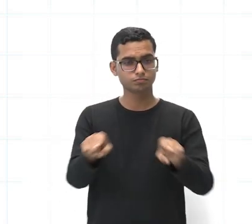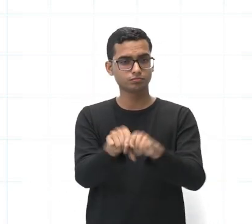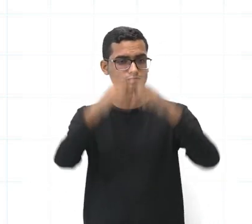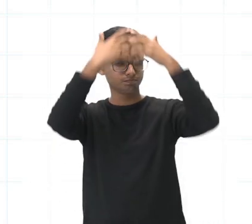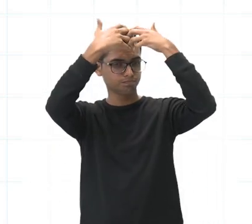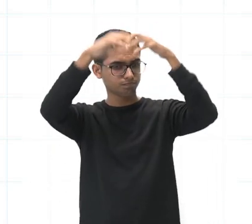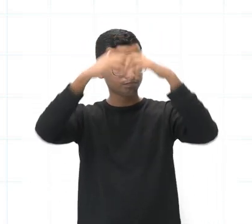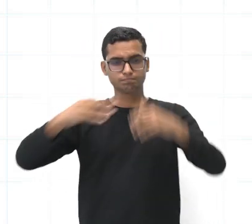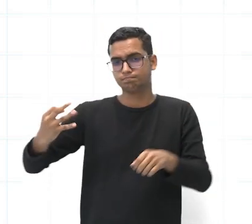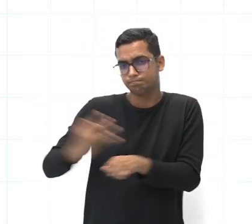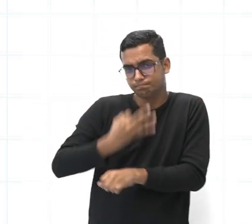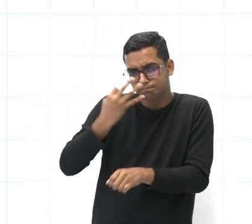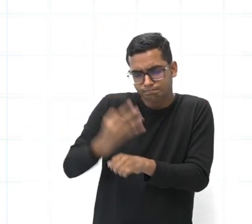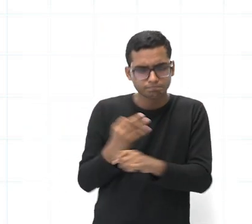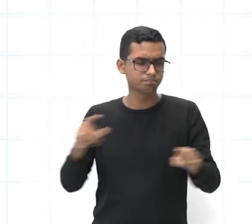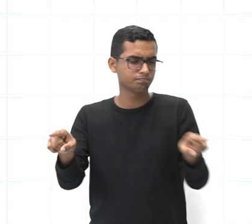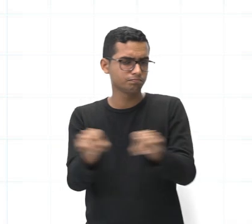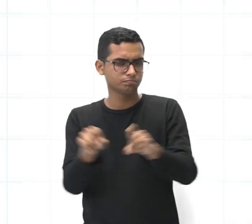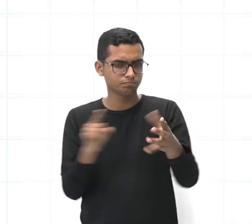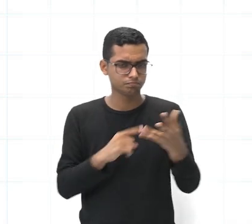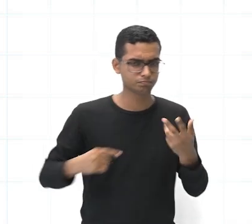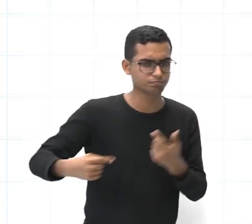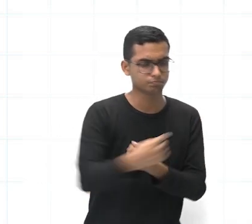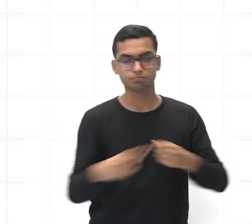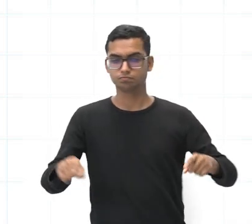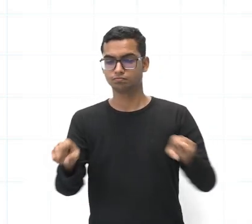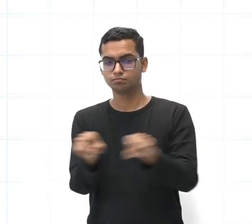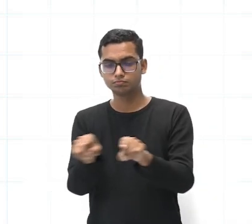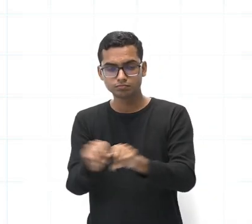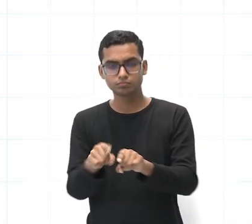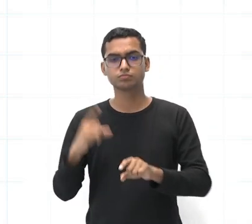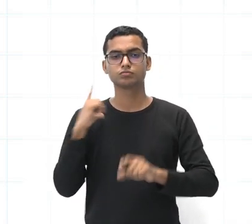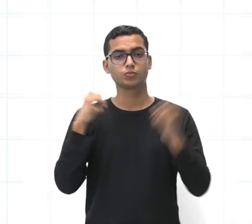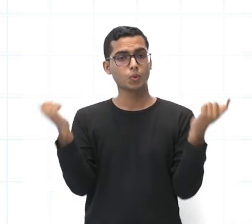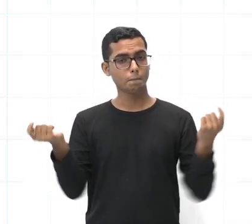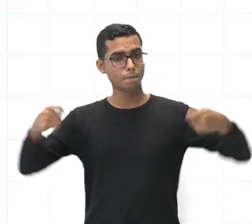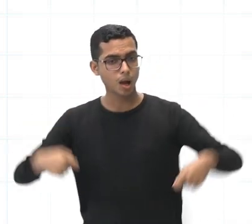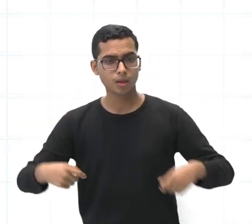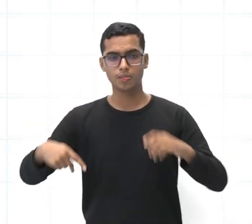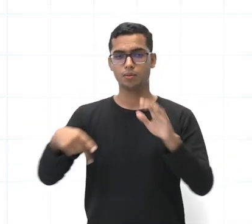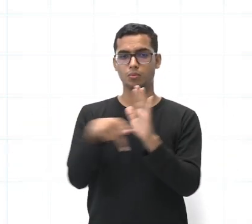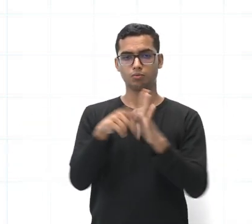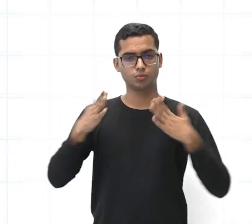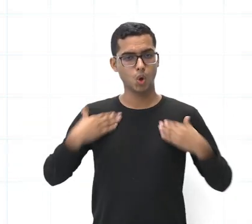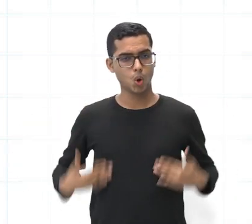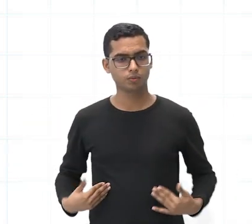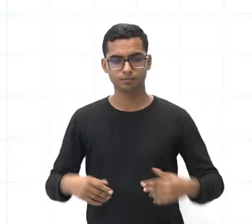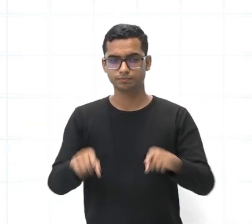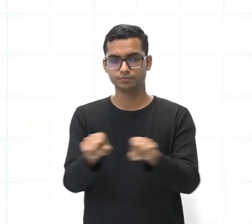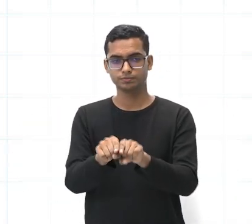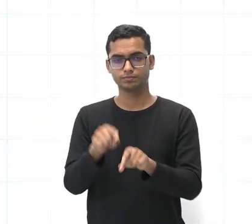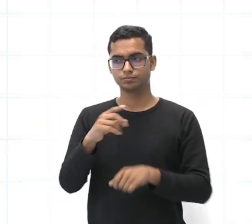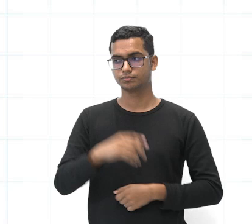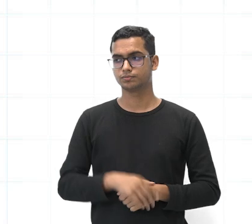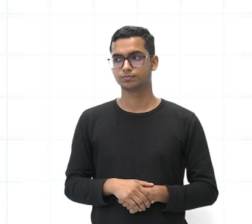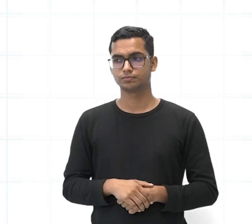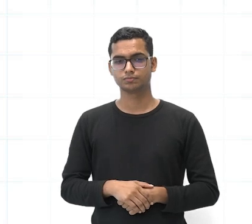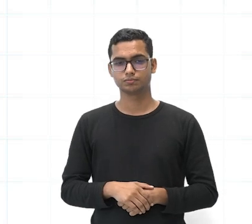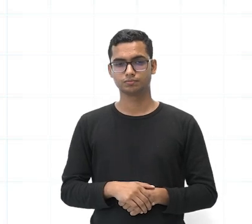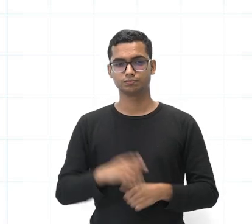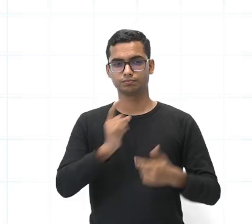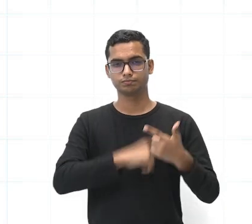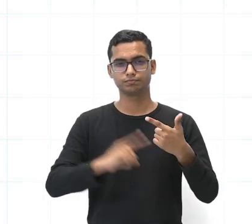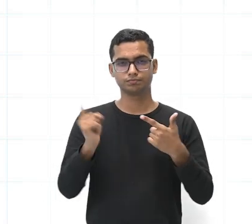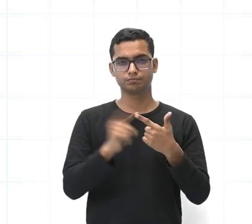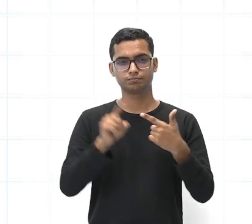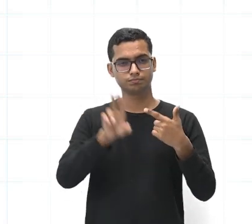coordenação, resistência, dentre outras, tanto habilidades quanto capacidades físicas, tá bom?